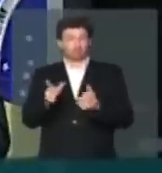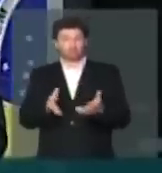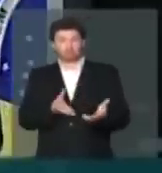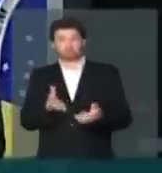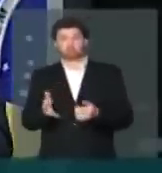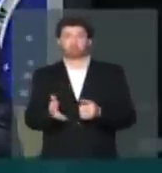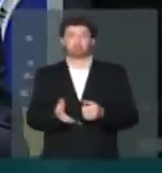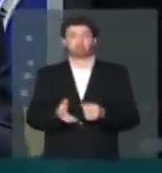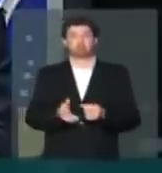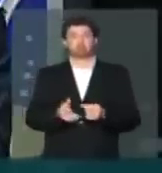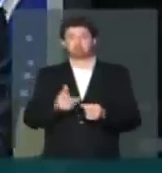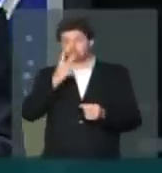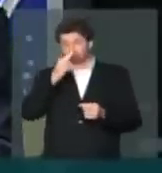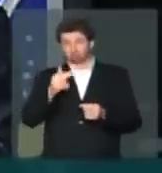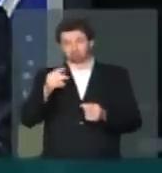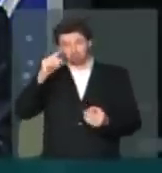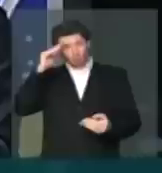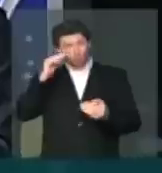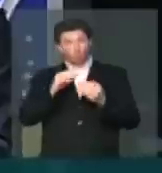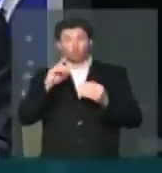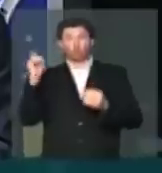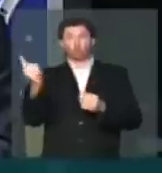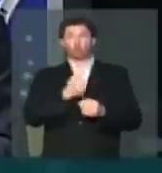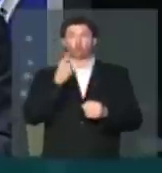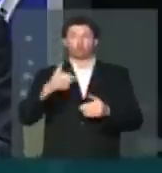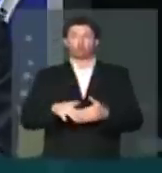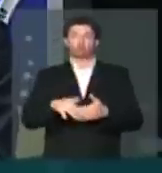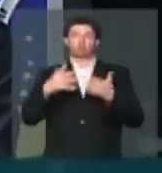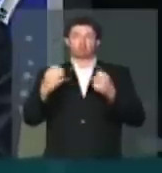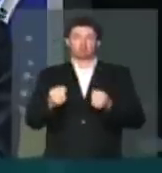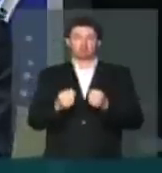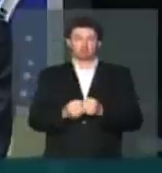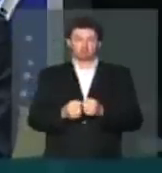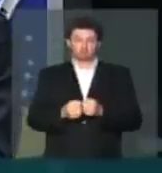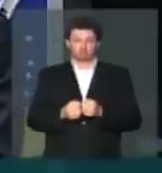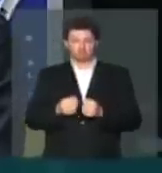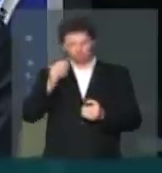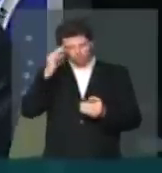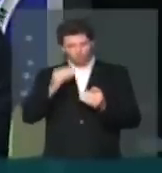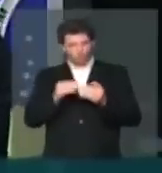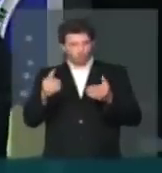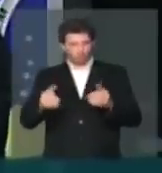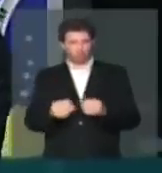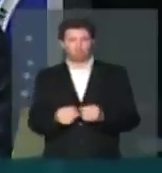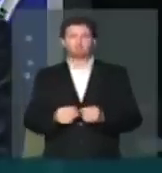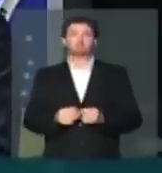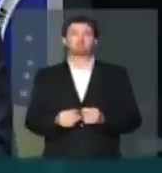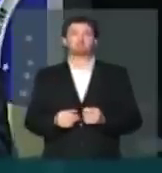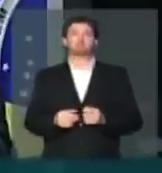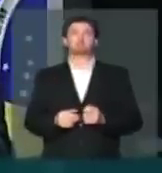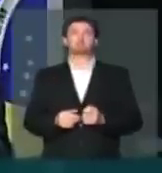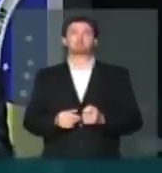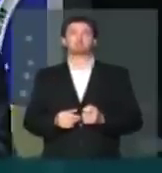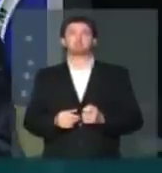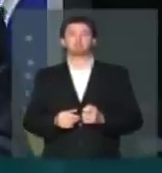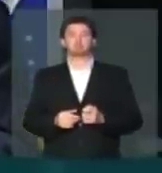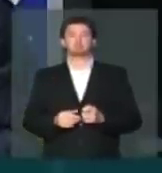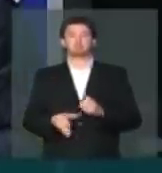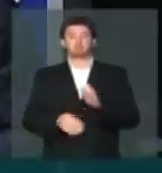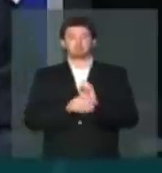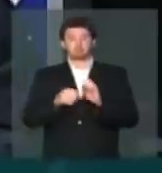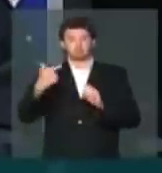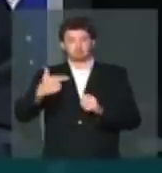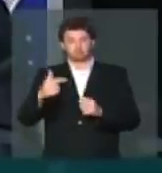maneira, quase que consenso entre as centrais sindicais. Todas elas concordavam com isso. A segunda